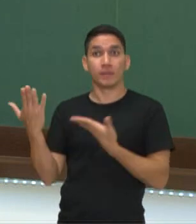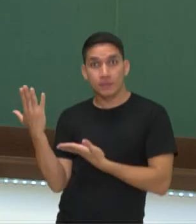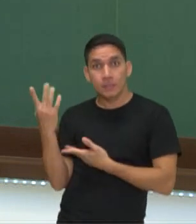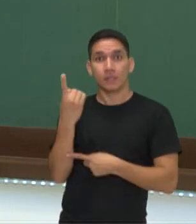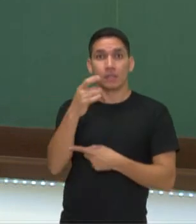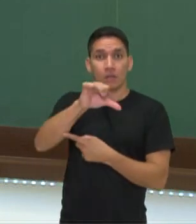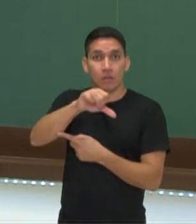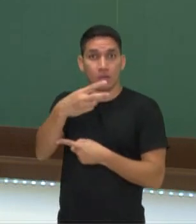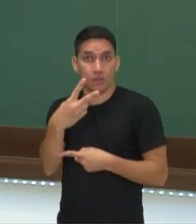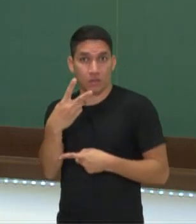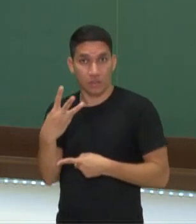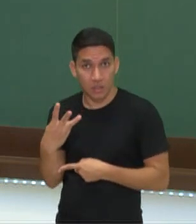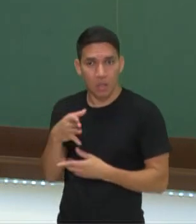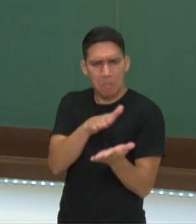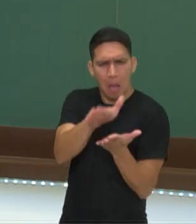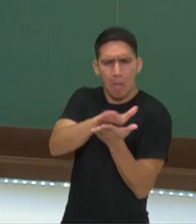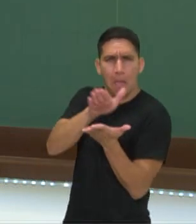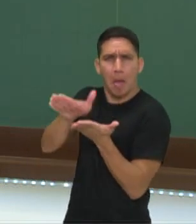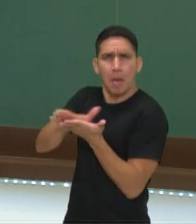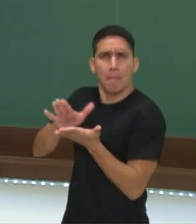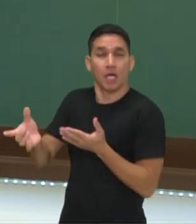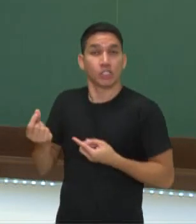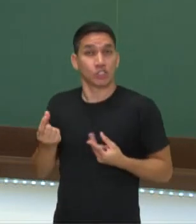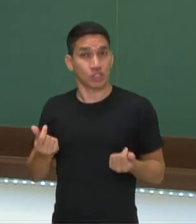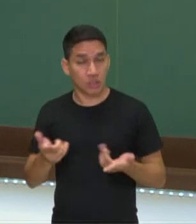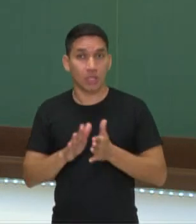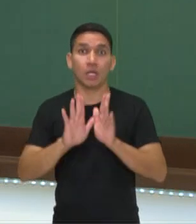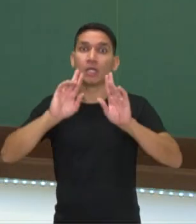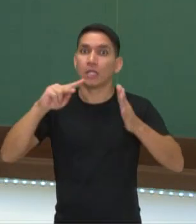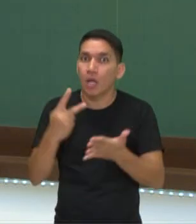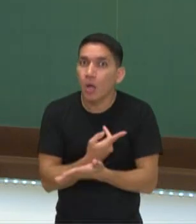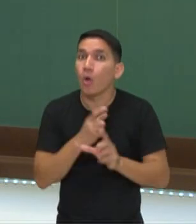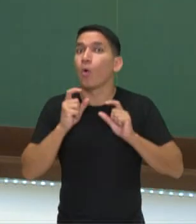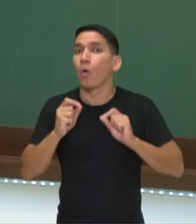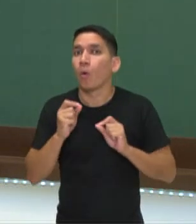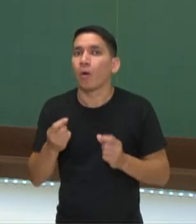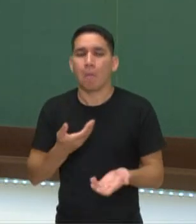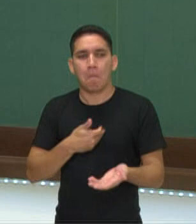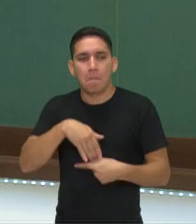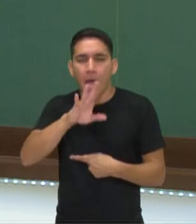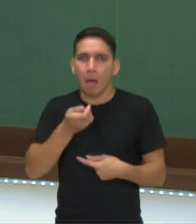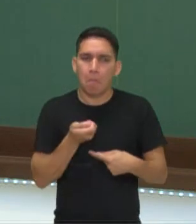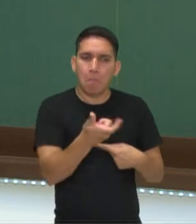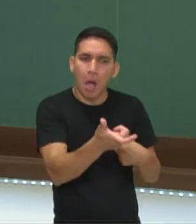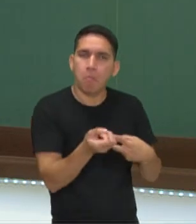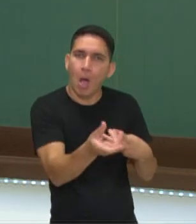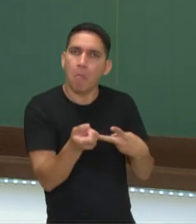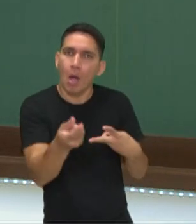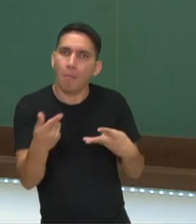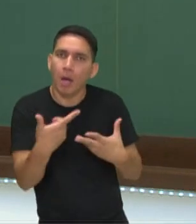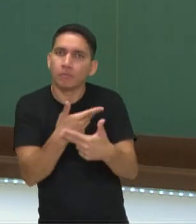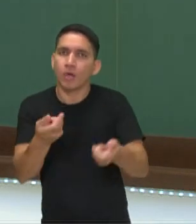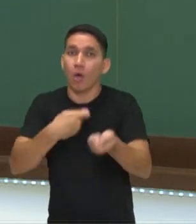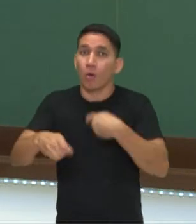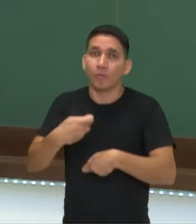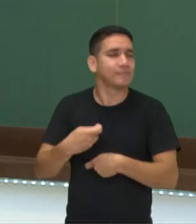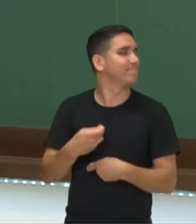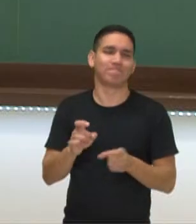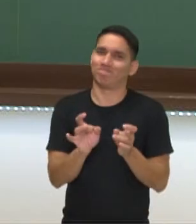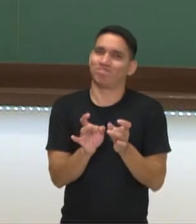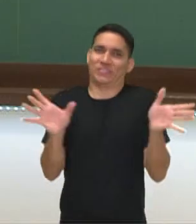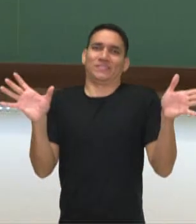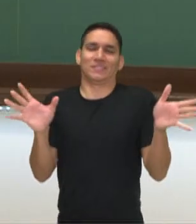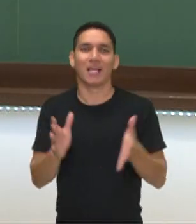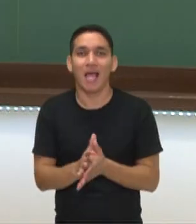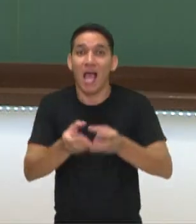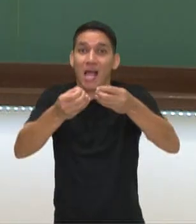a impressão de dinheiro. E então colocar mais dinheiro na economia. Isso não conseguiu conter a crise. Pelo